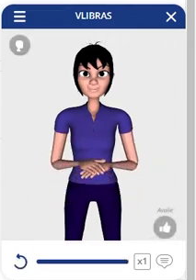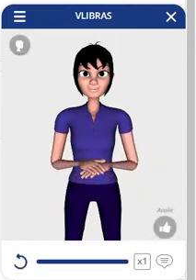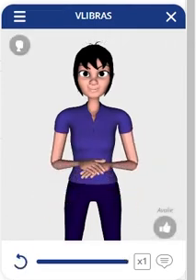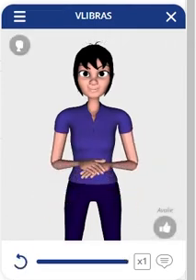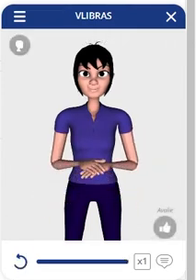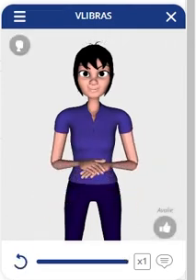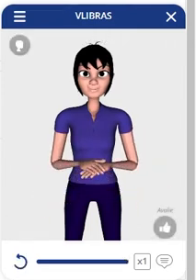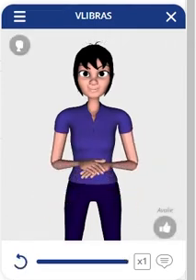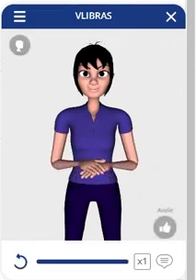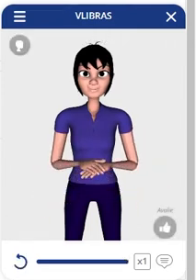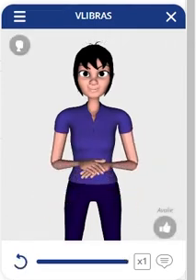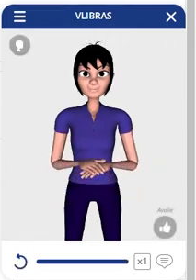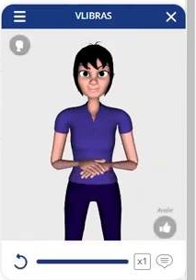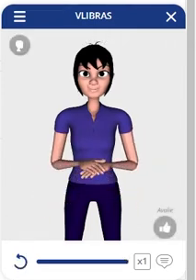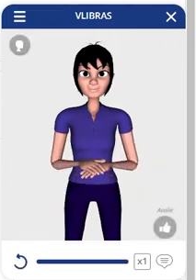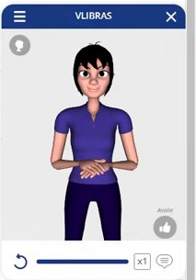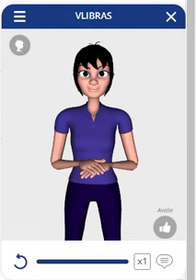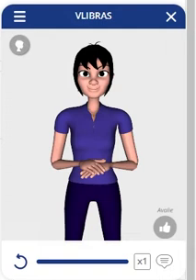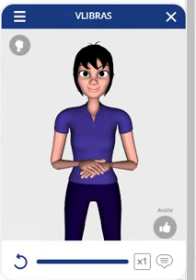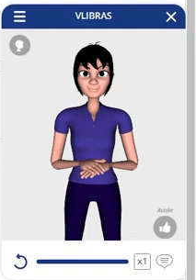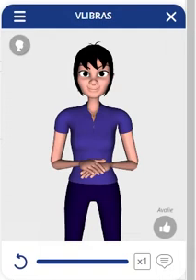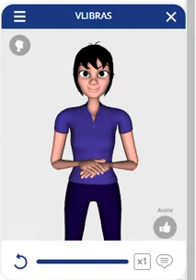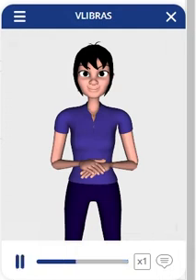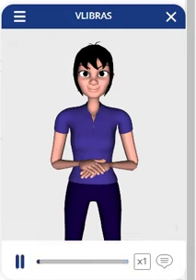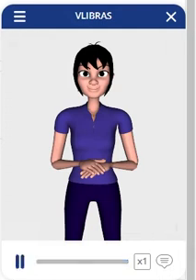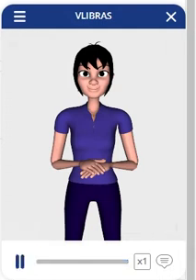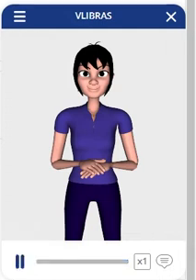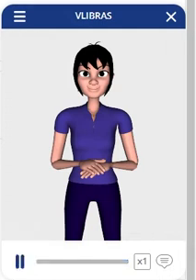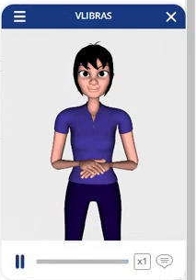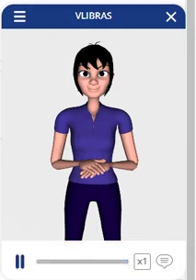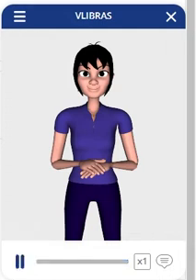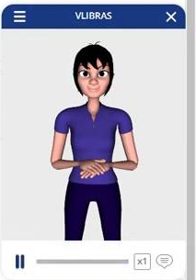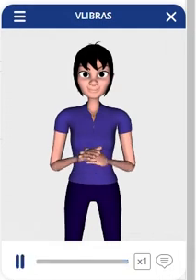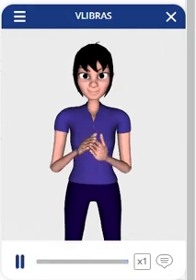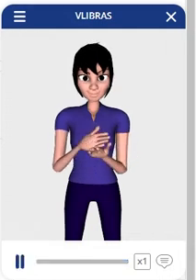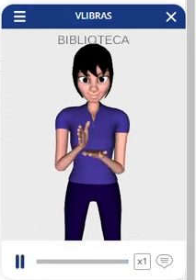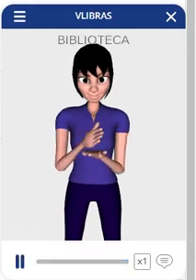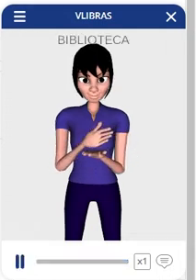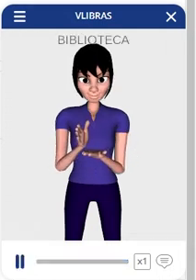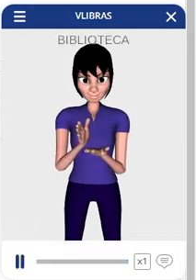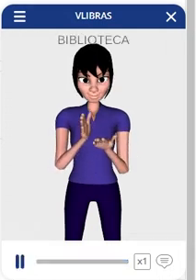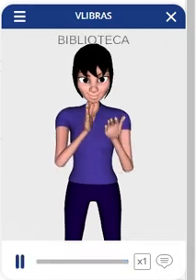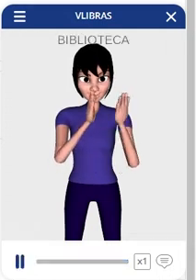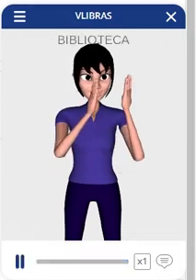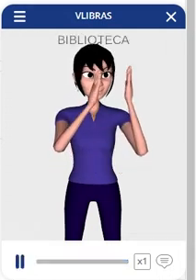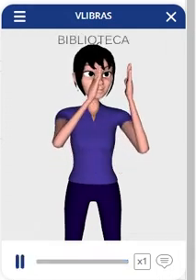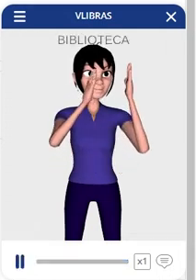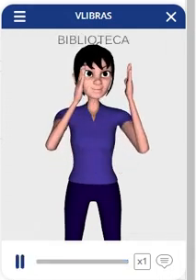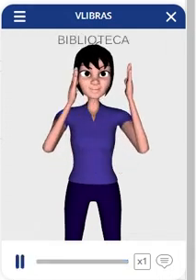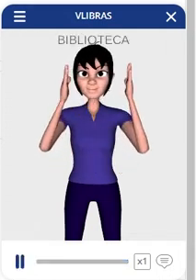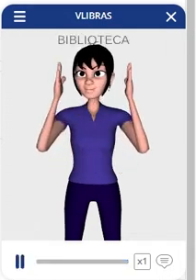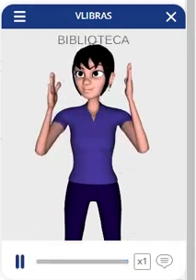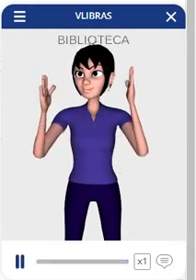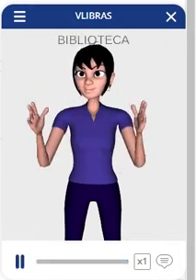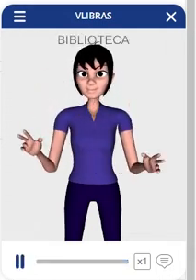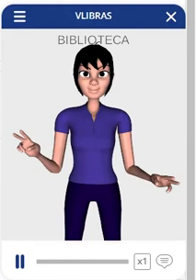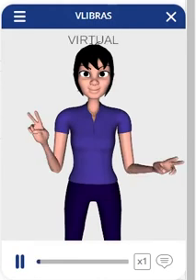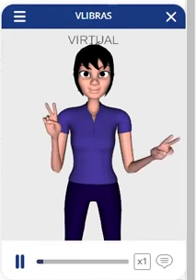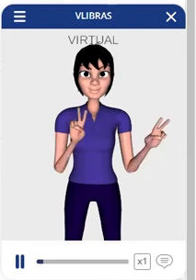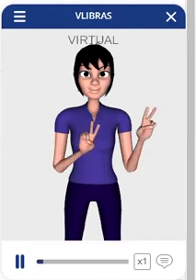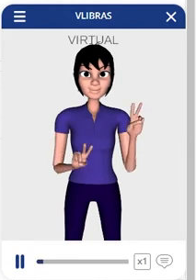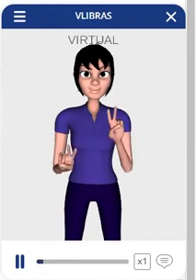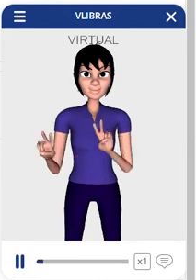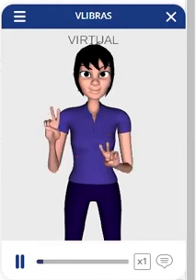Observe que aqui é um link para uma ferramenta externa então eu vou selecionar E aí ele vai traduzir